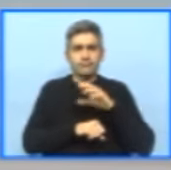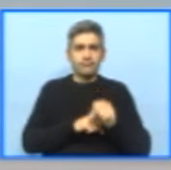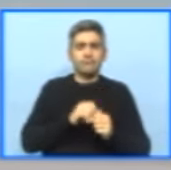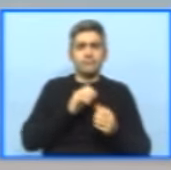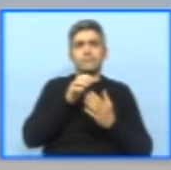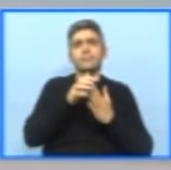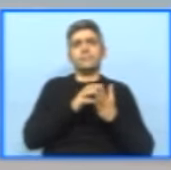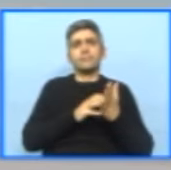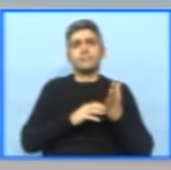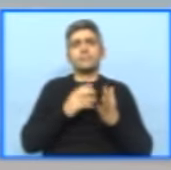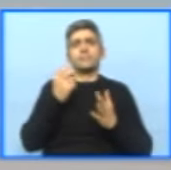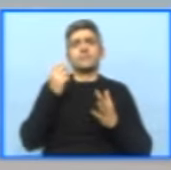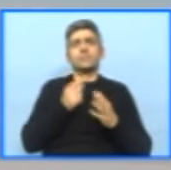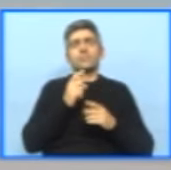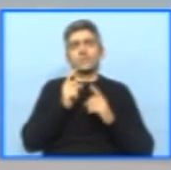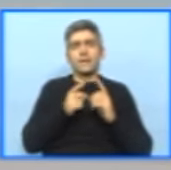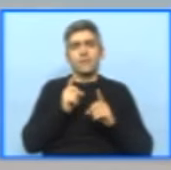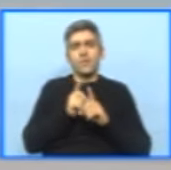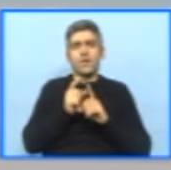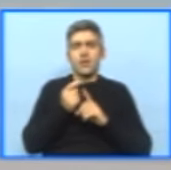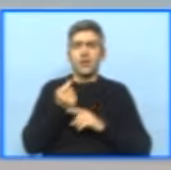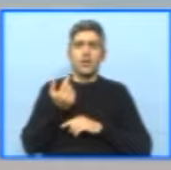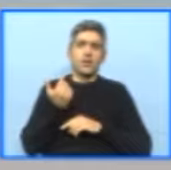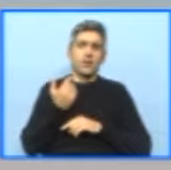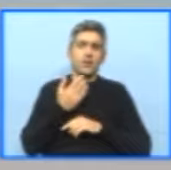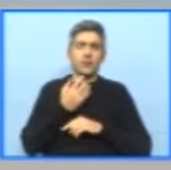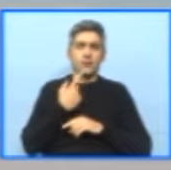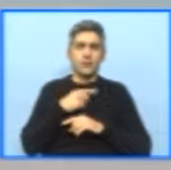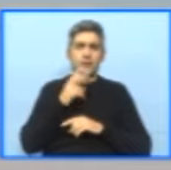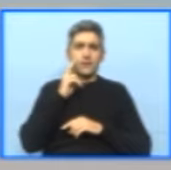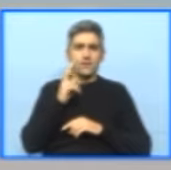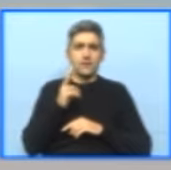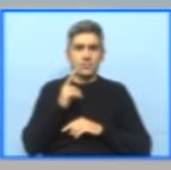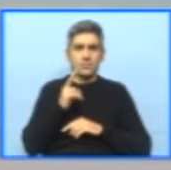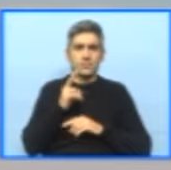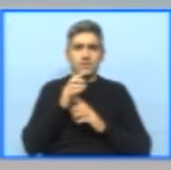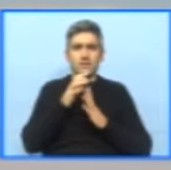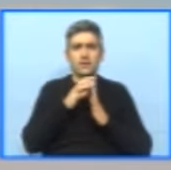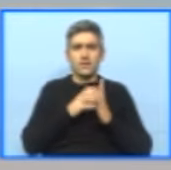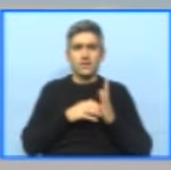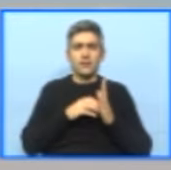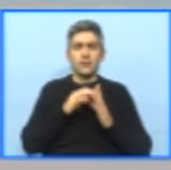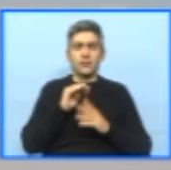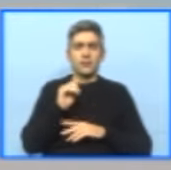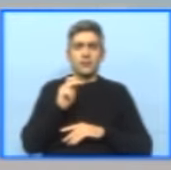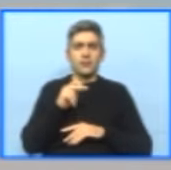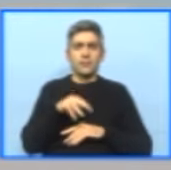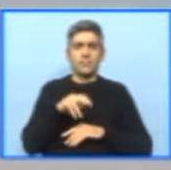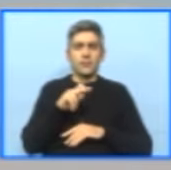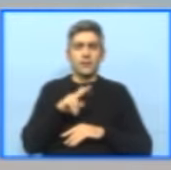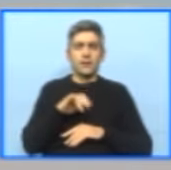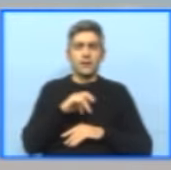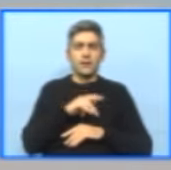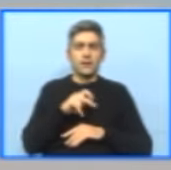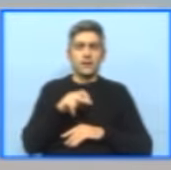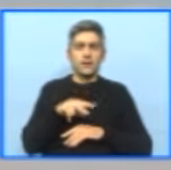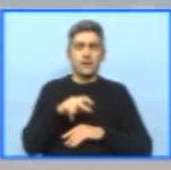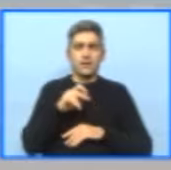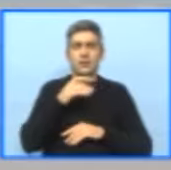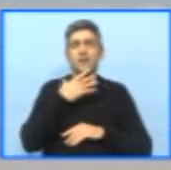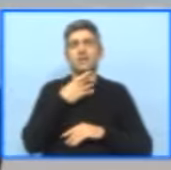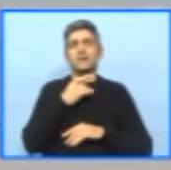texto traz, como há bocadinho nós víamos, como vemos no texto da Samaritana, esta sede de